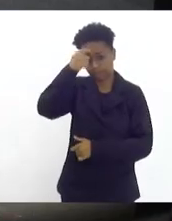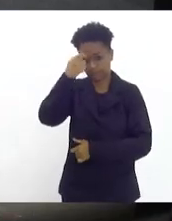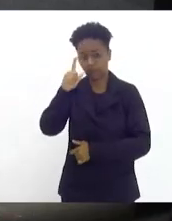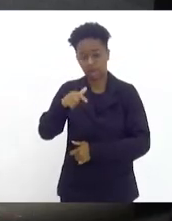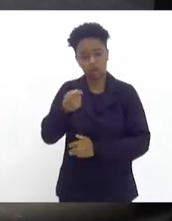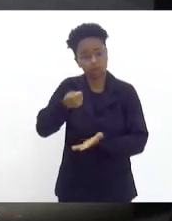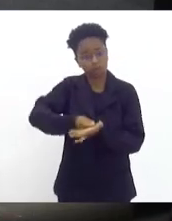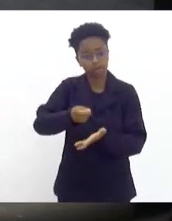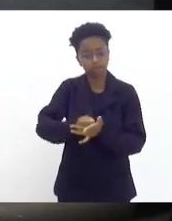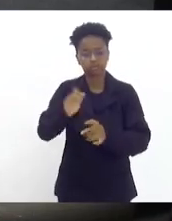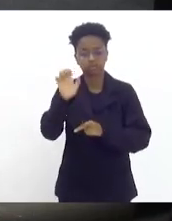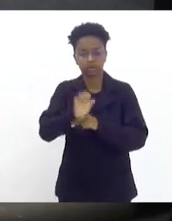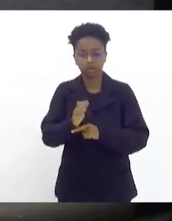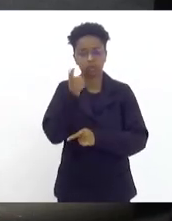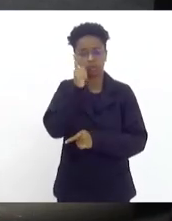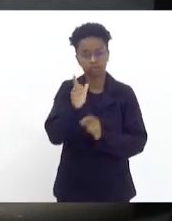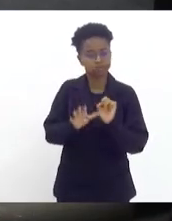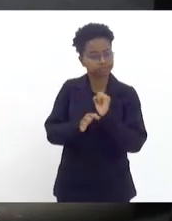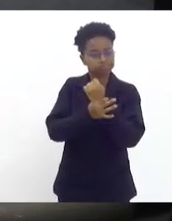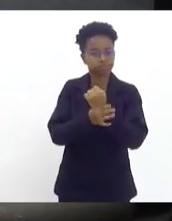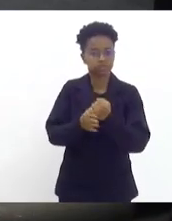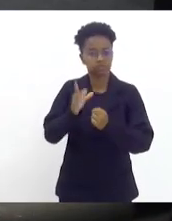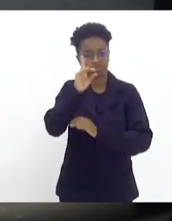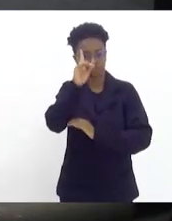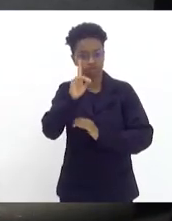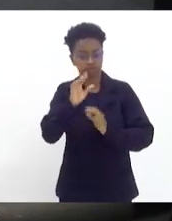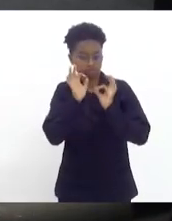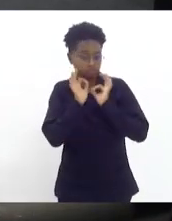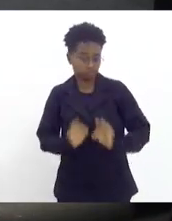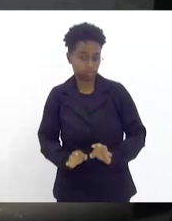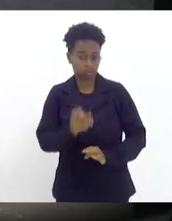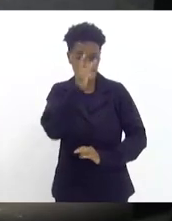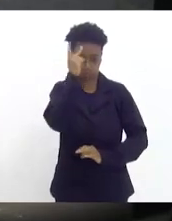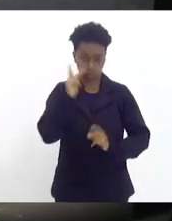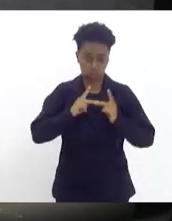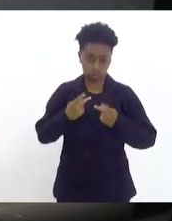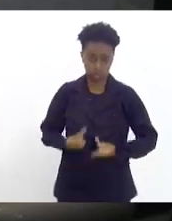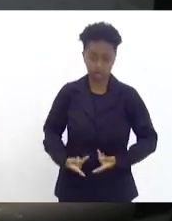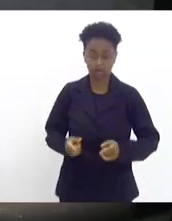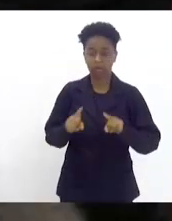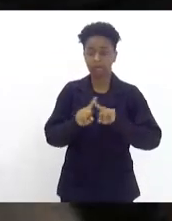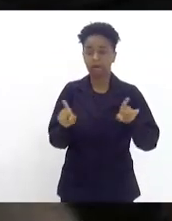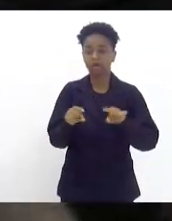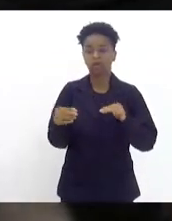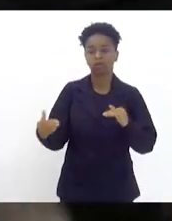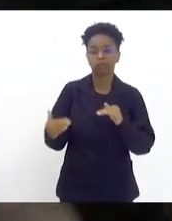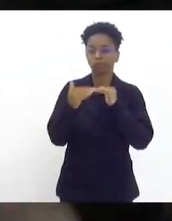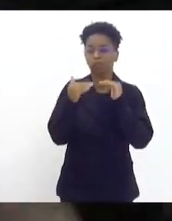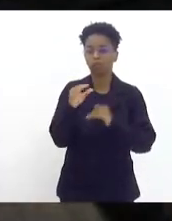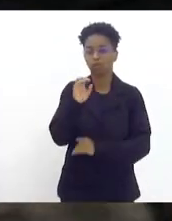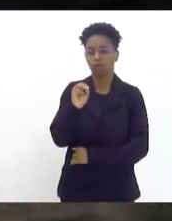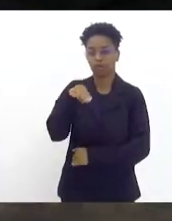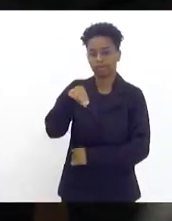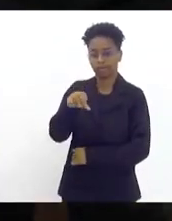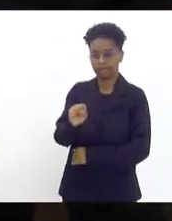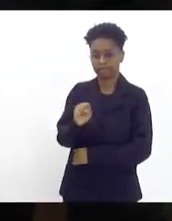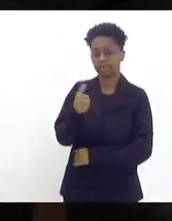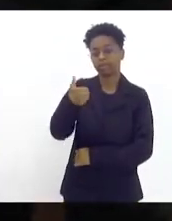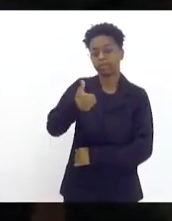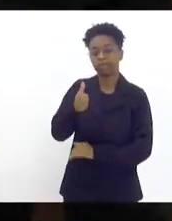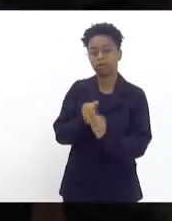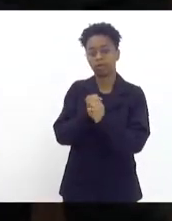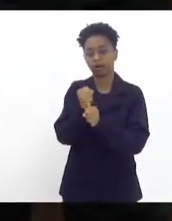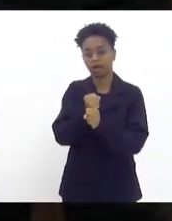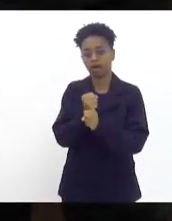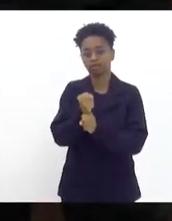é garantir o direito à dignidade da pessoa humana de acordo com a OMS no primeiro ano da pandemia do